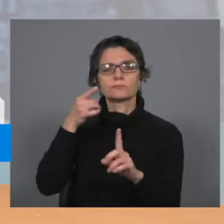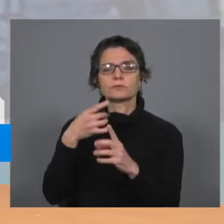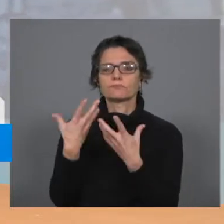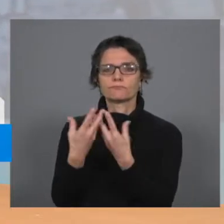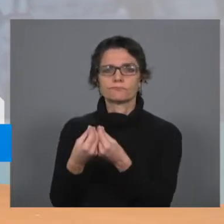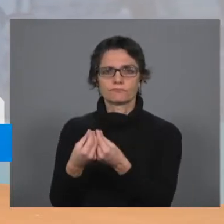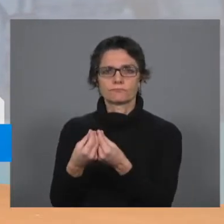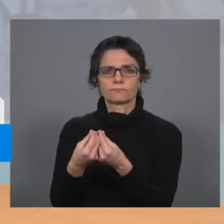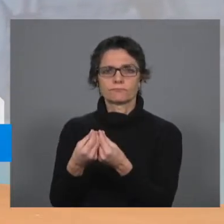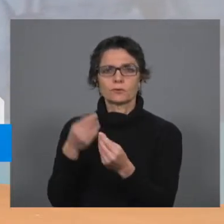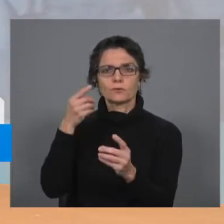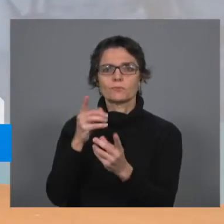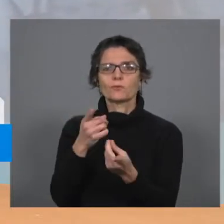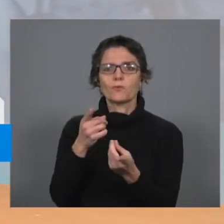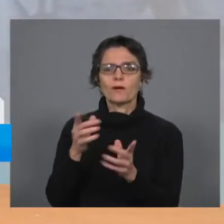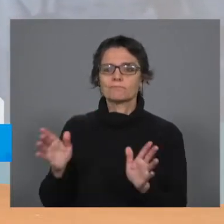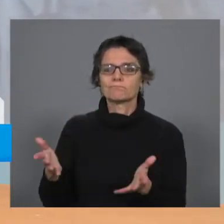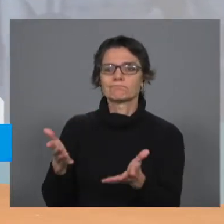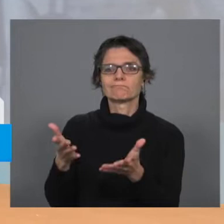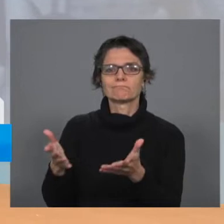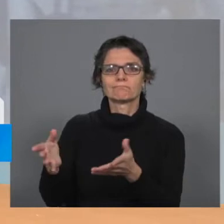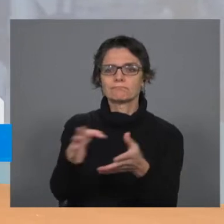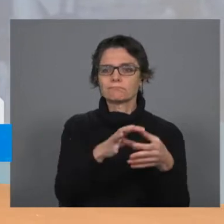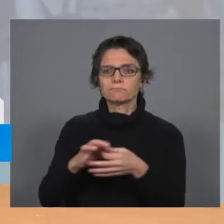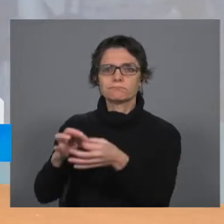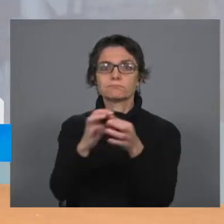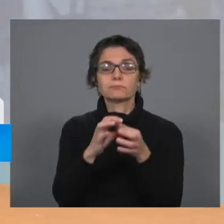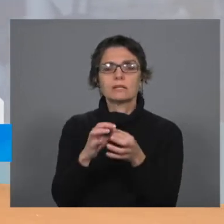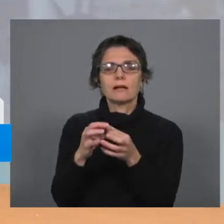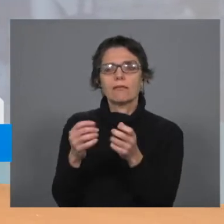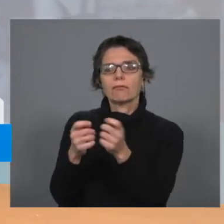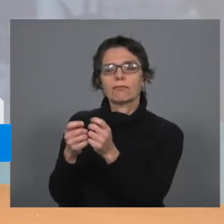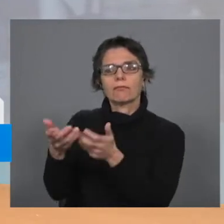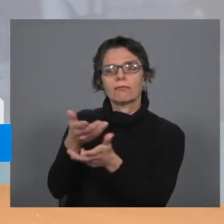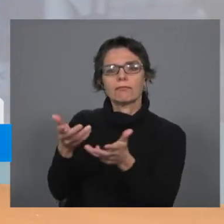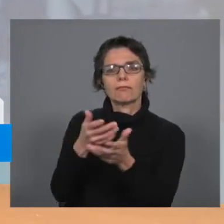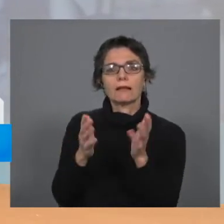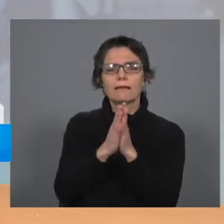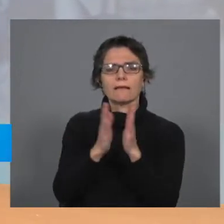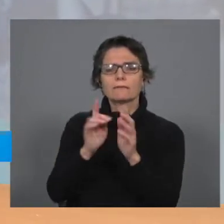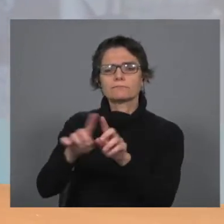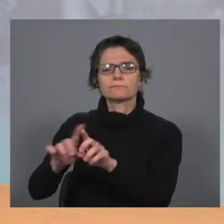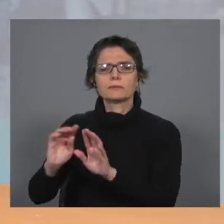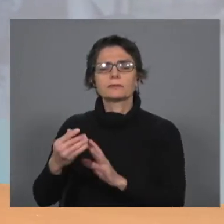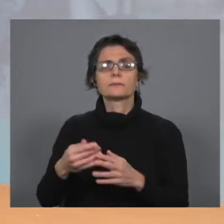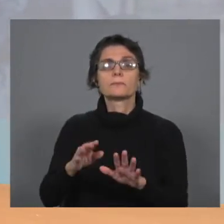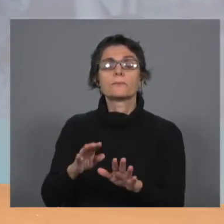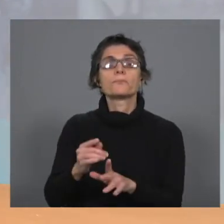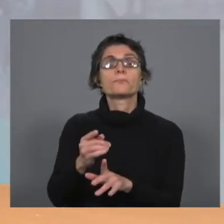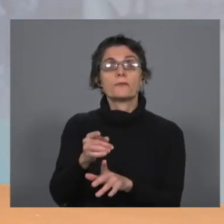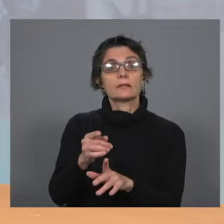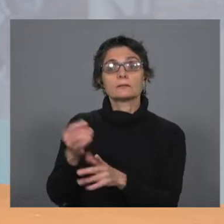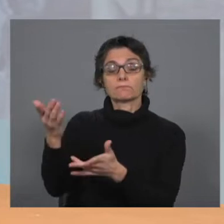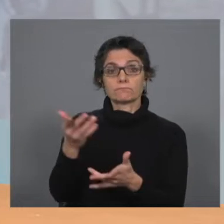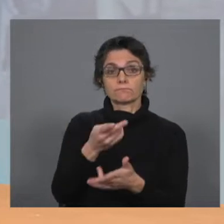a proximidade entre as diferentes igrejas cristãs. É um tema que vamos analisar dentro de instantes com João Luís